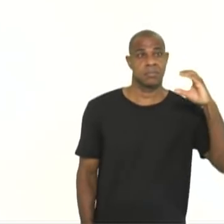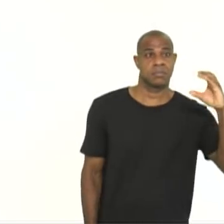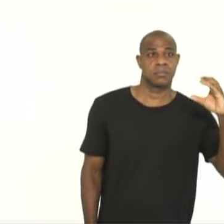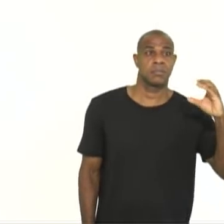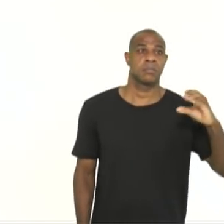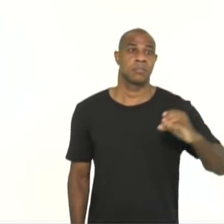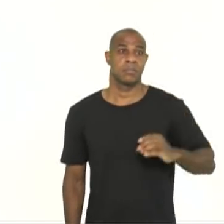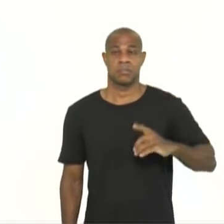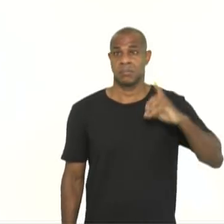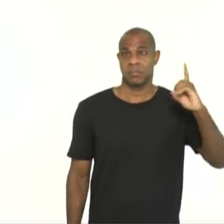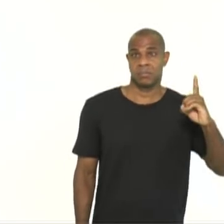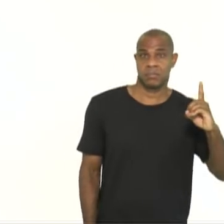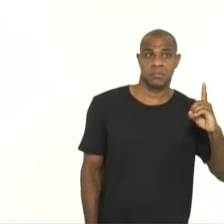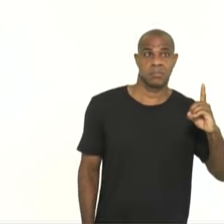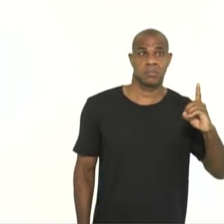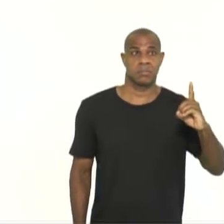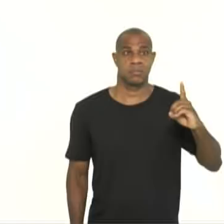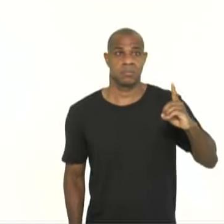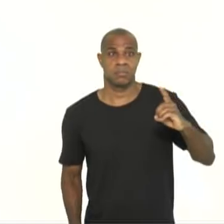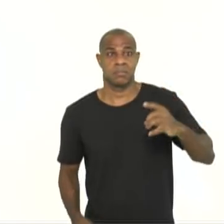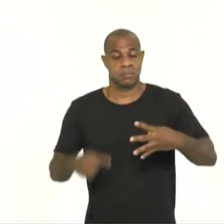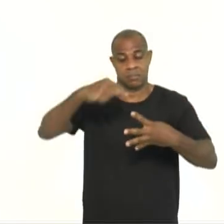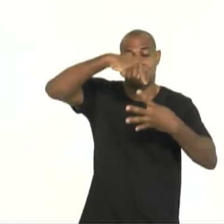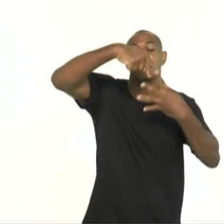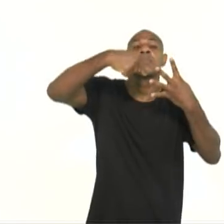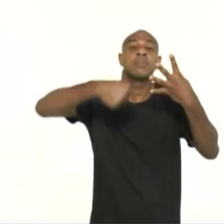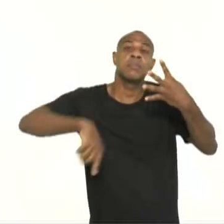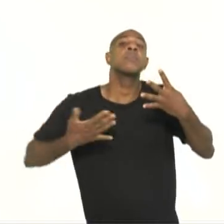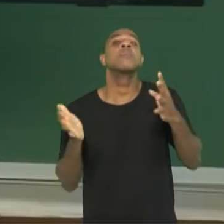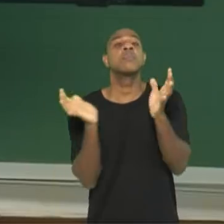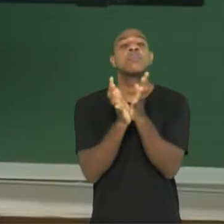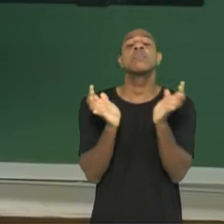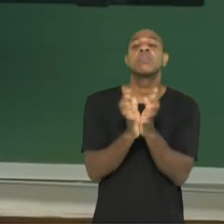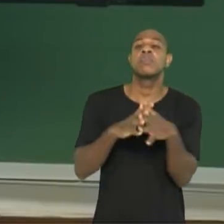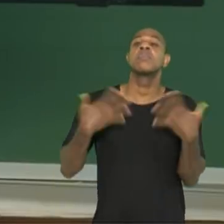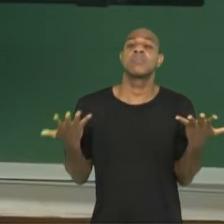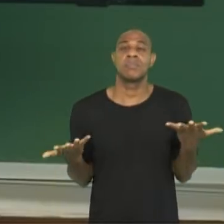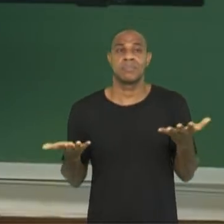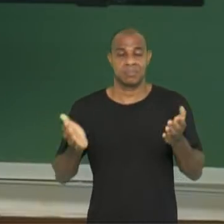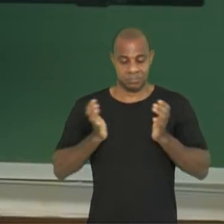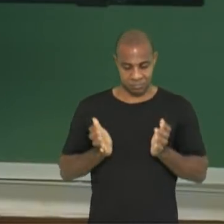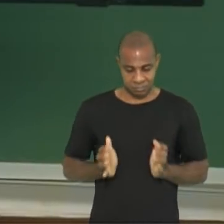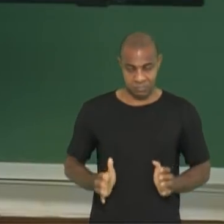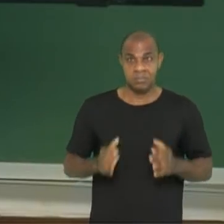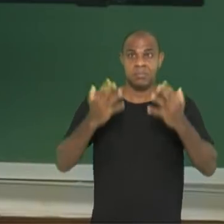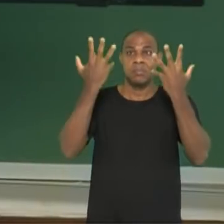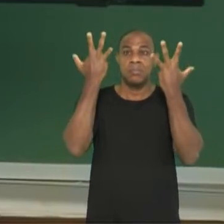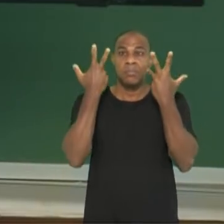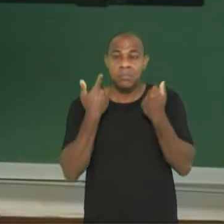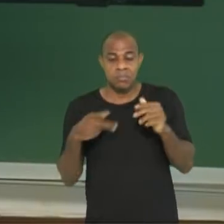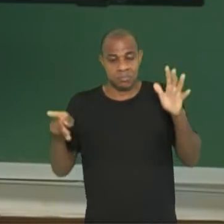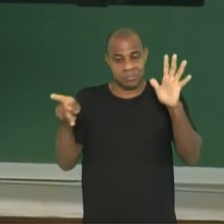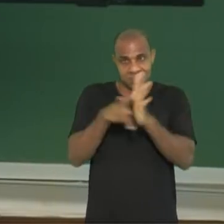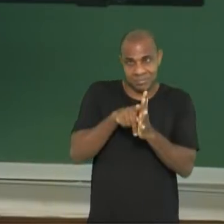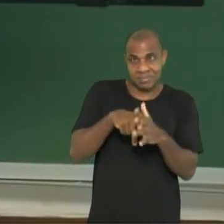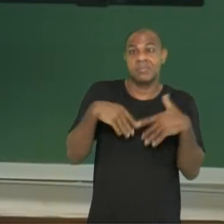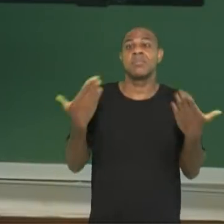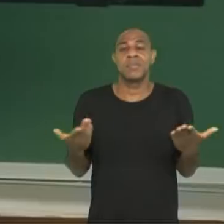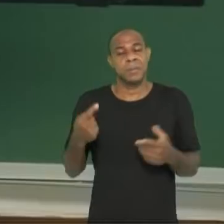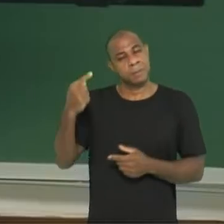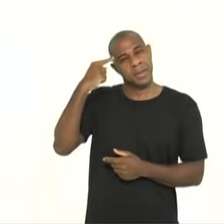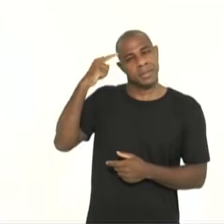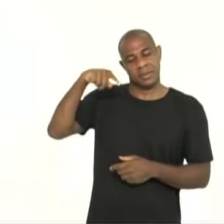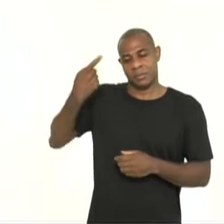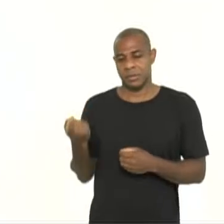Letra C, crustácea. E letra D, insecta. Qual grupo esses animais pertencem? Pensa aí, a gente já